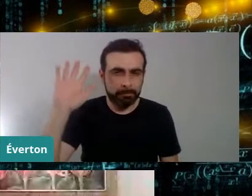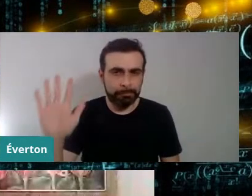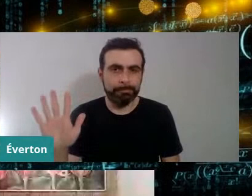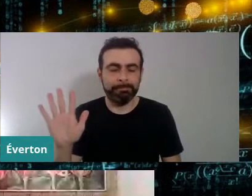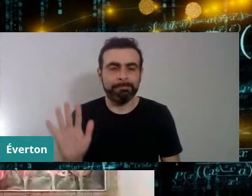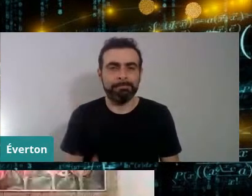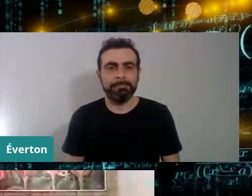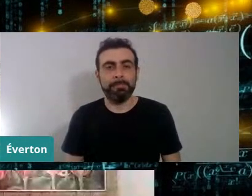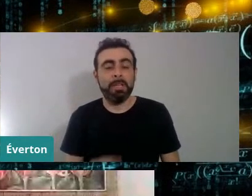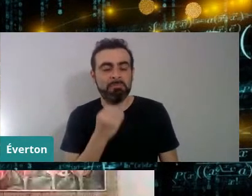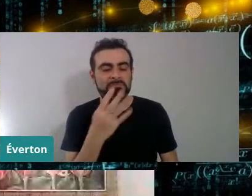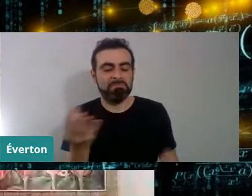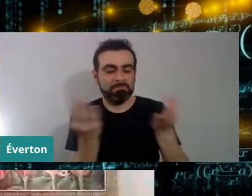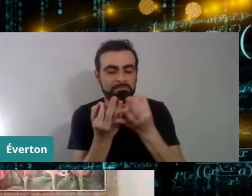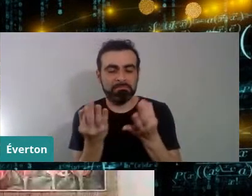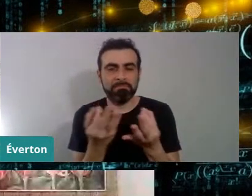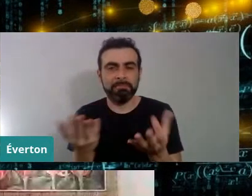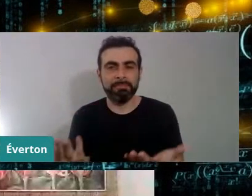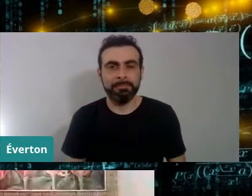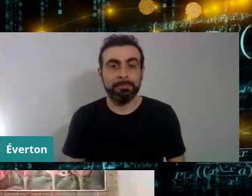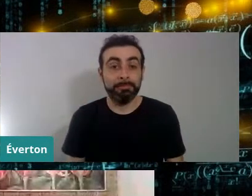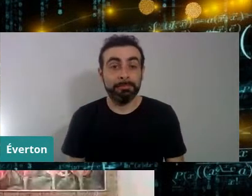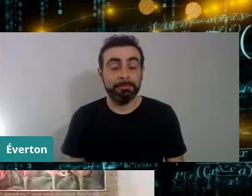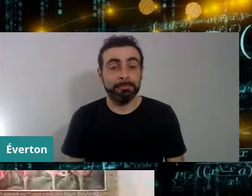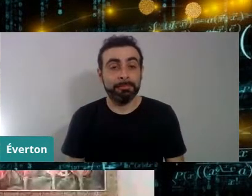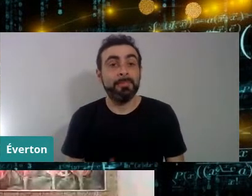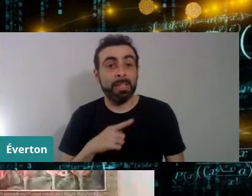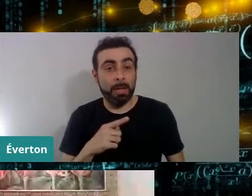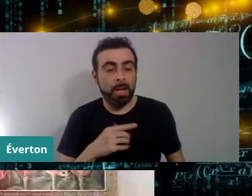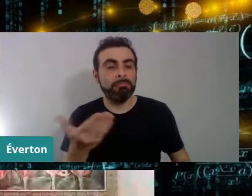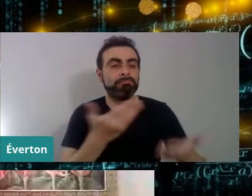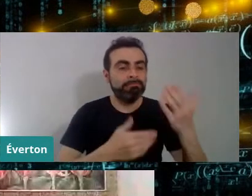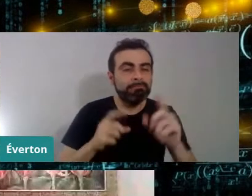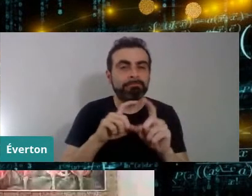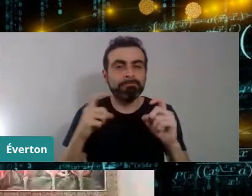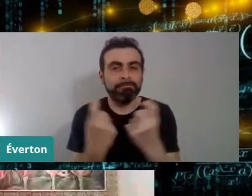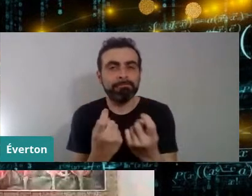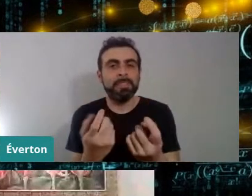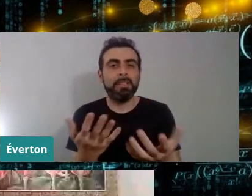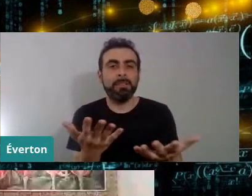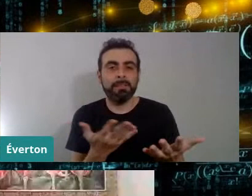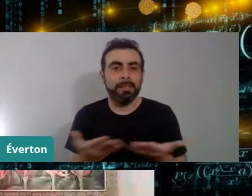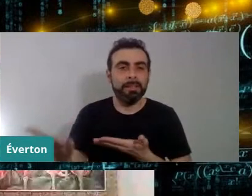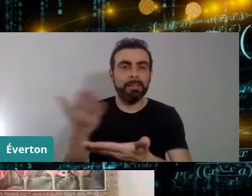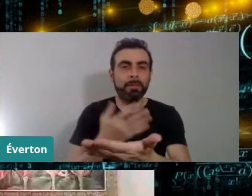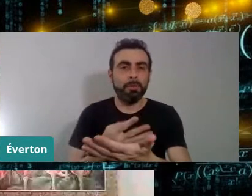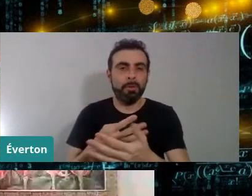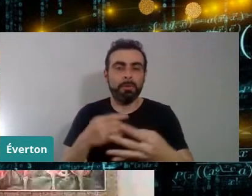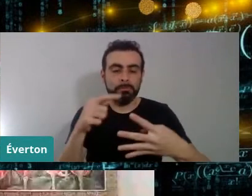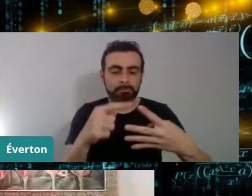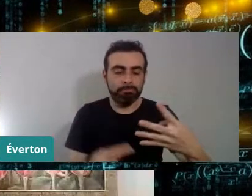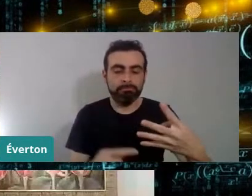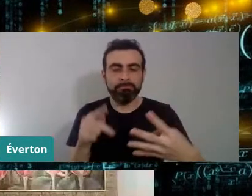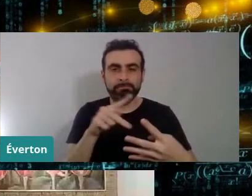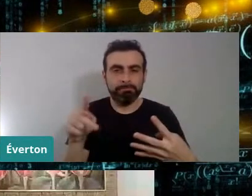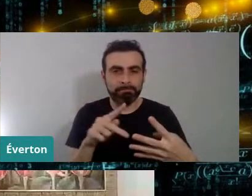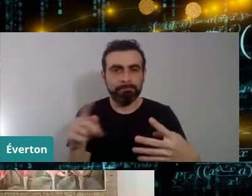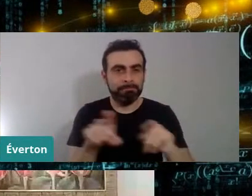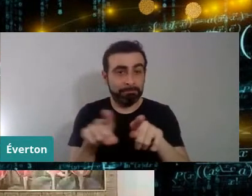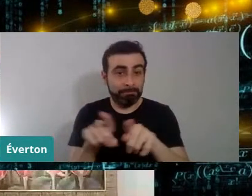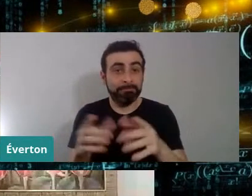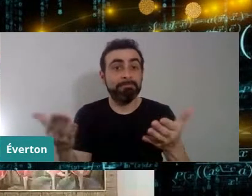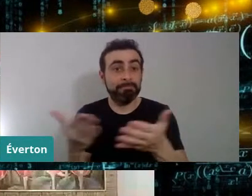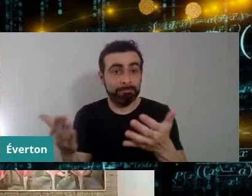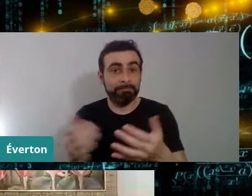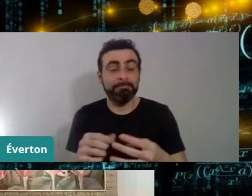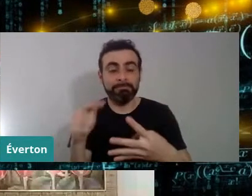muito bom. Bom, aí nós estamos aqui reunidos, né? Em quatro professores, professor